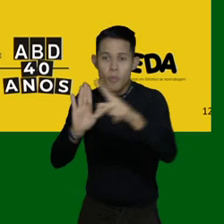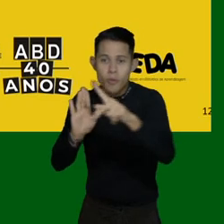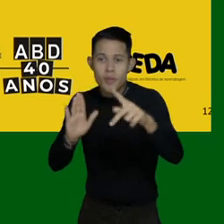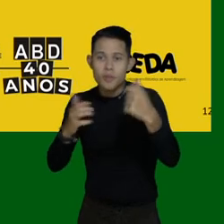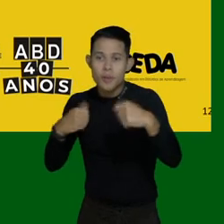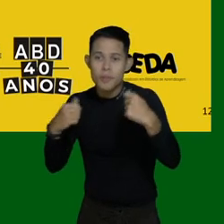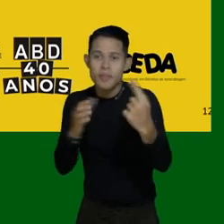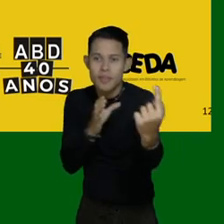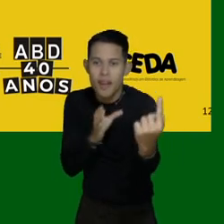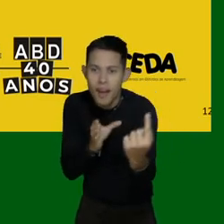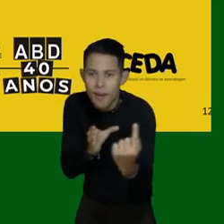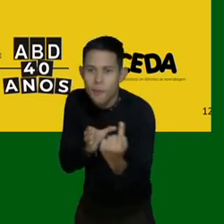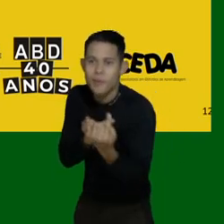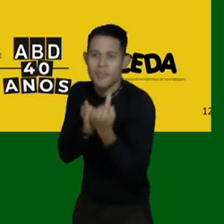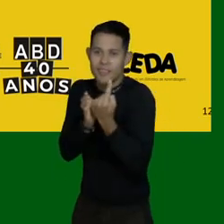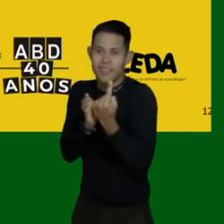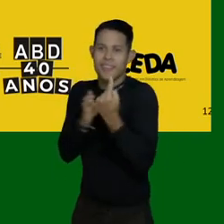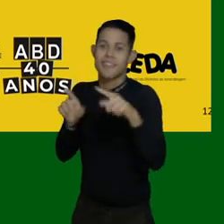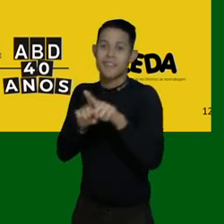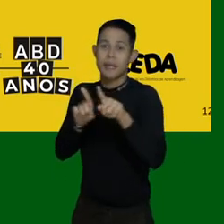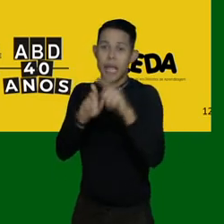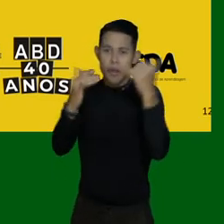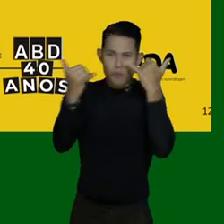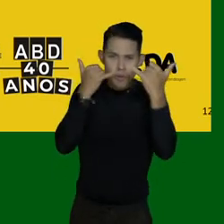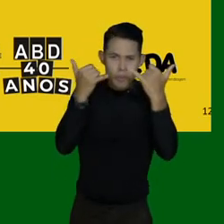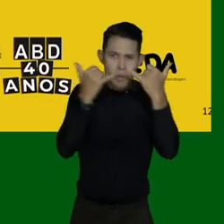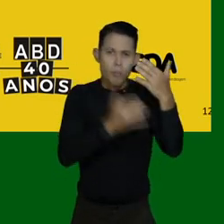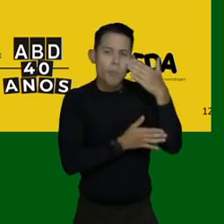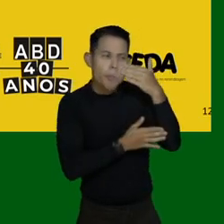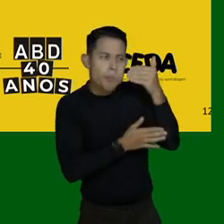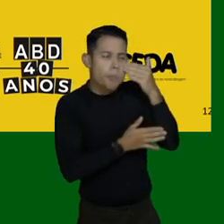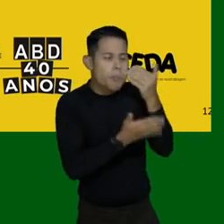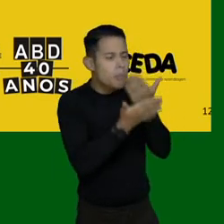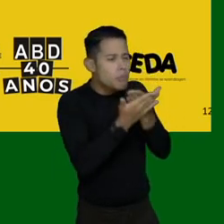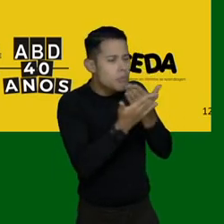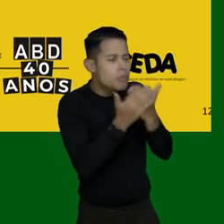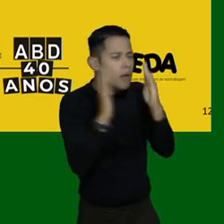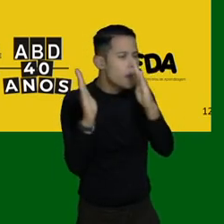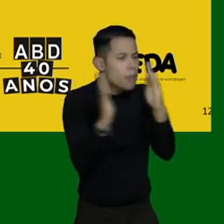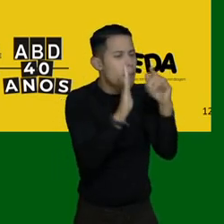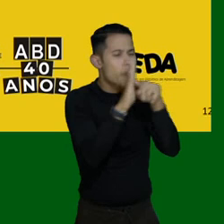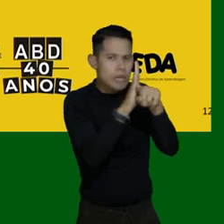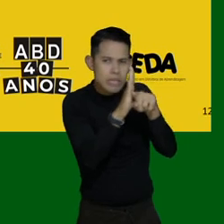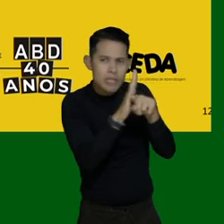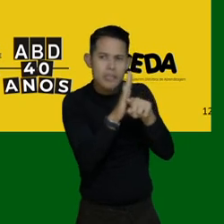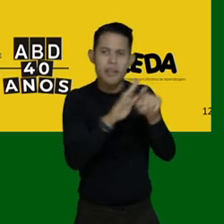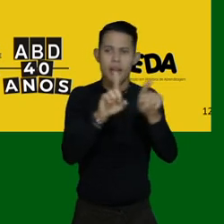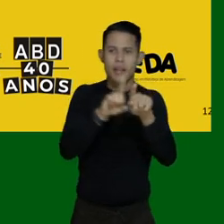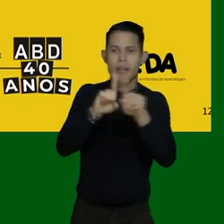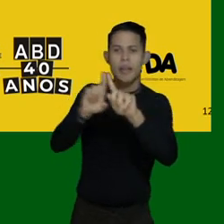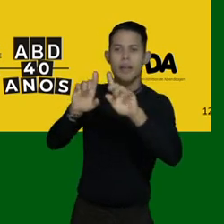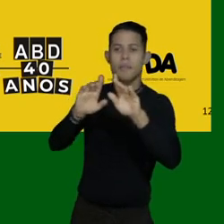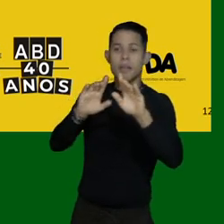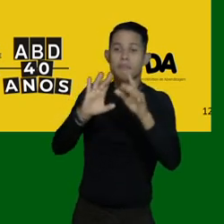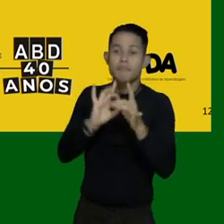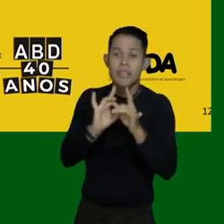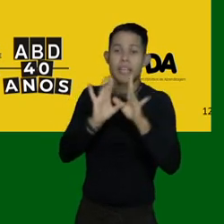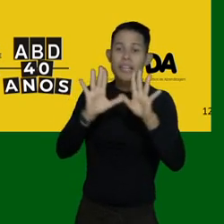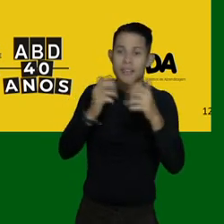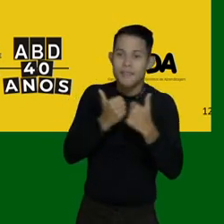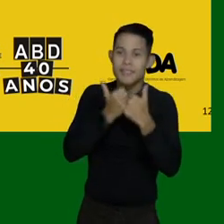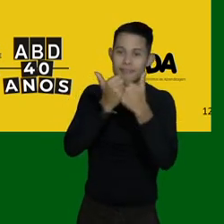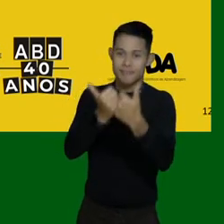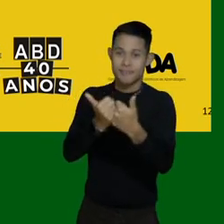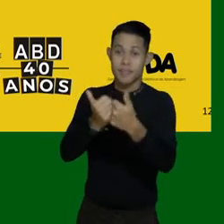principalmente buscar informação dispor-se a auxiliar muitas escolas ã eles passam de